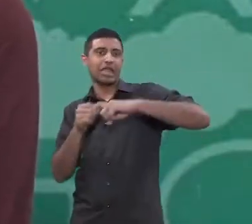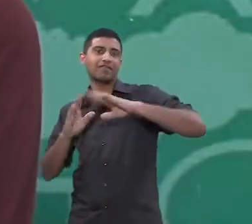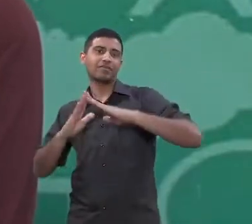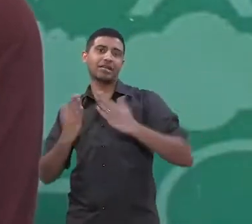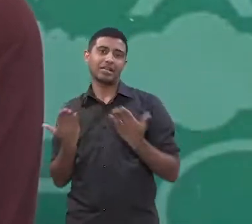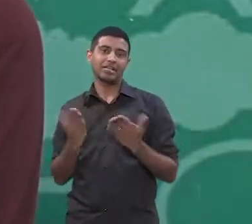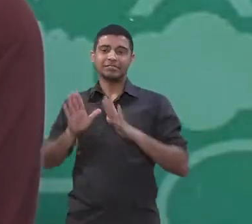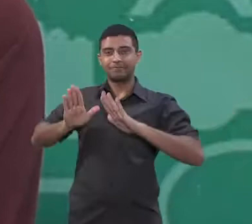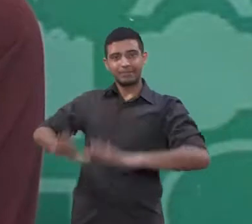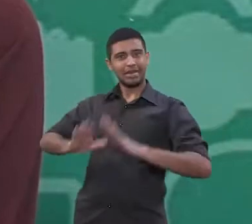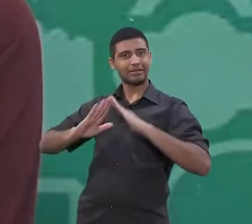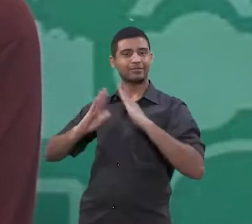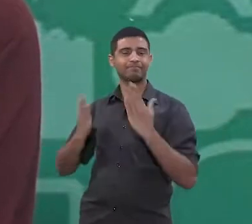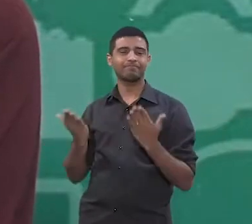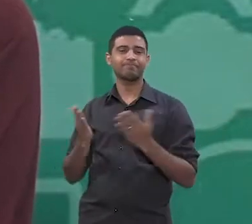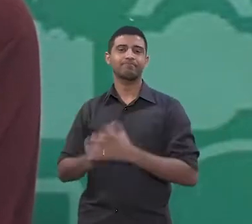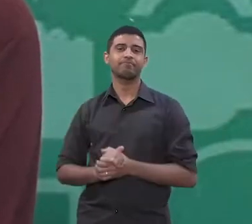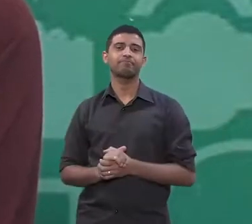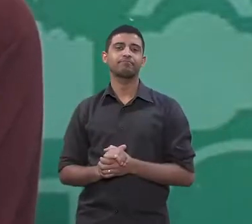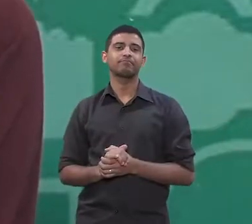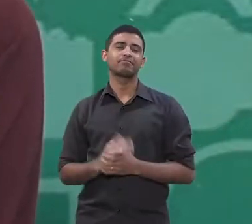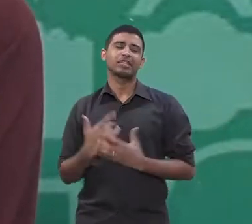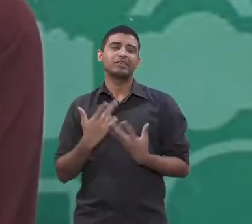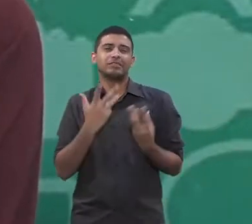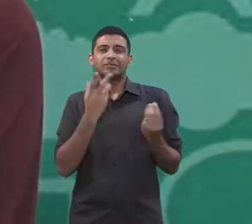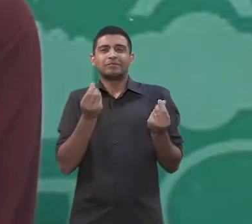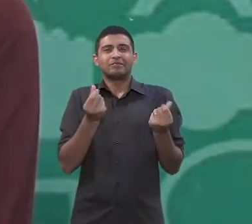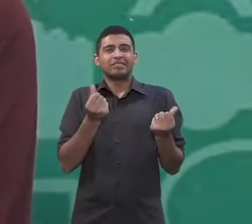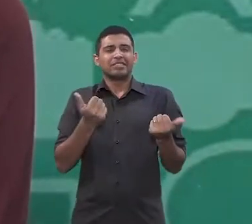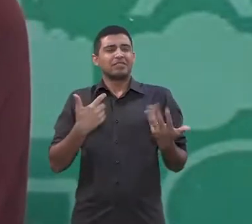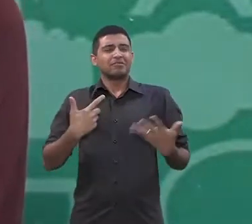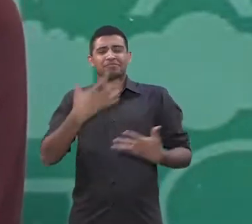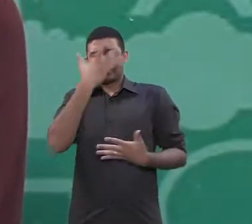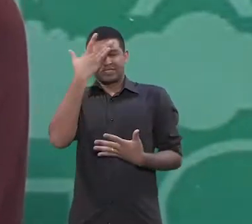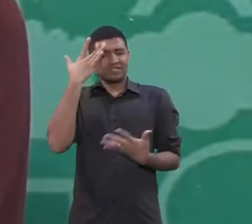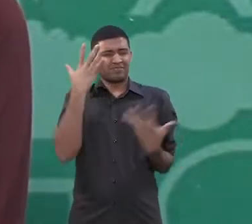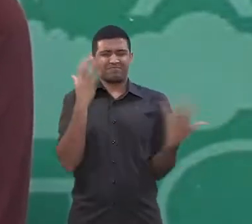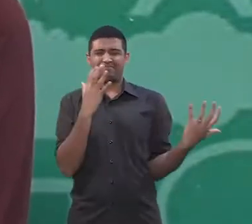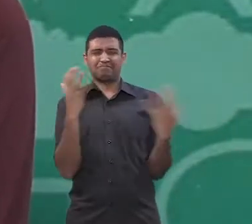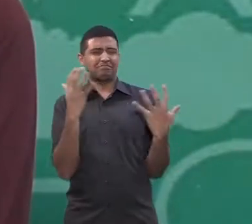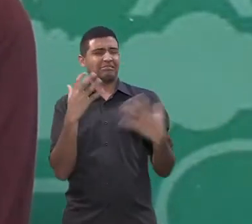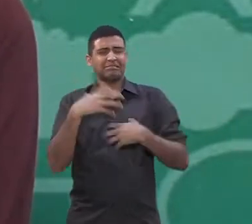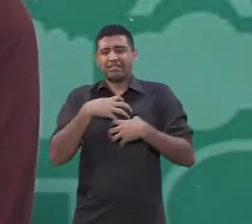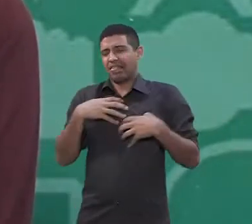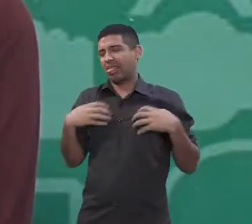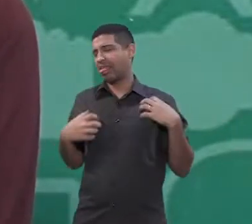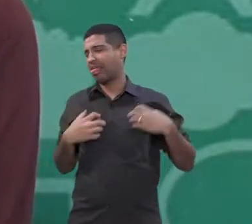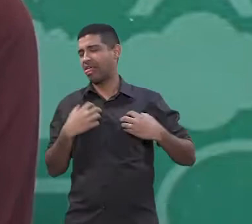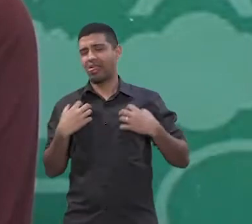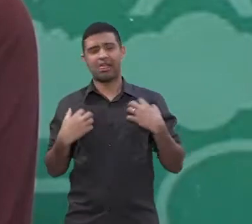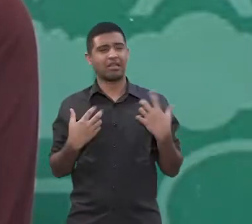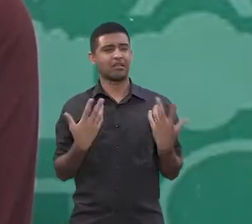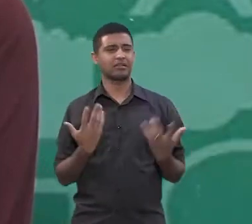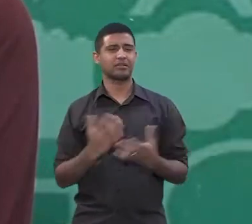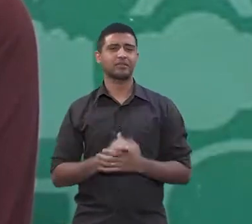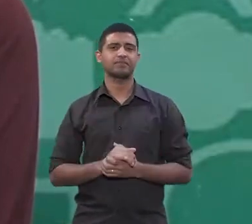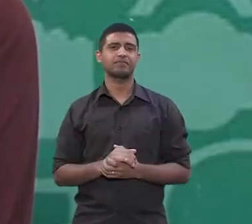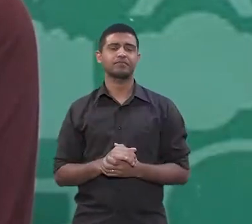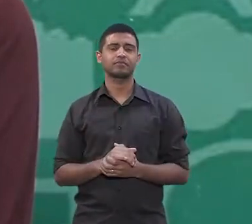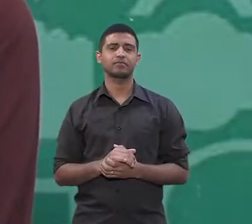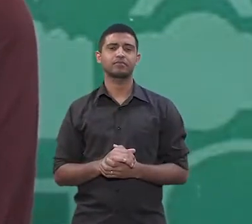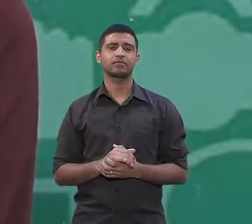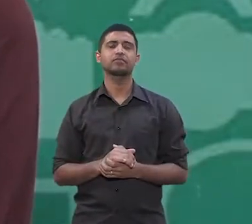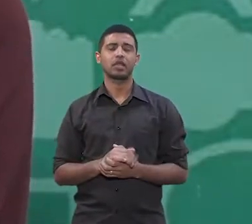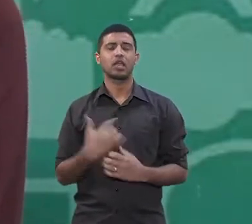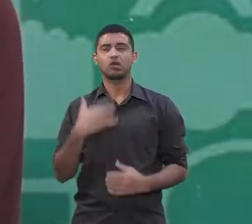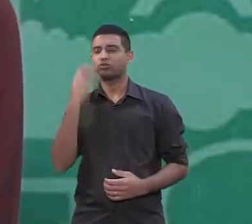casa. Então, assim, eu me tornei uma pessoa muito introspectiva, me tornei uma pessoa muito...